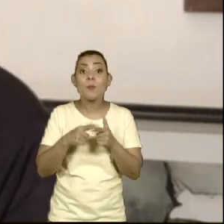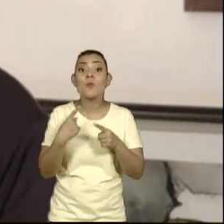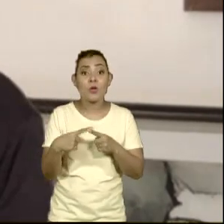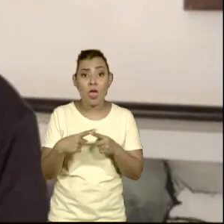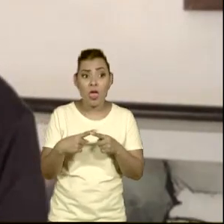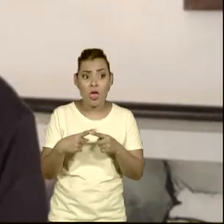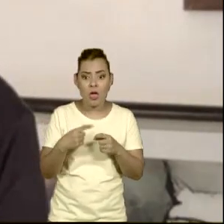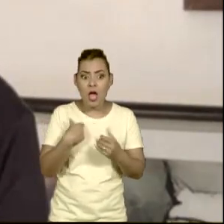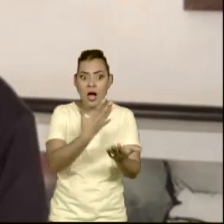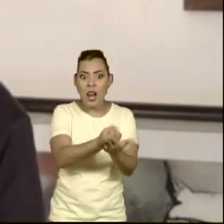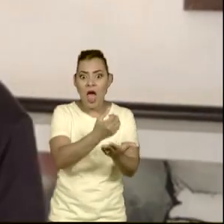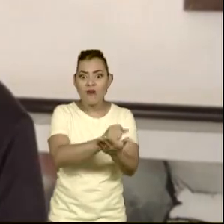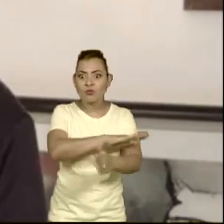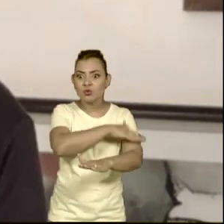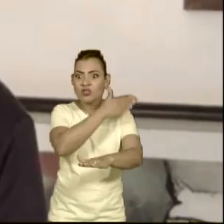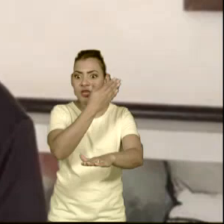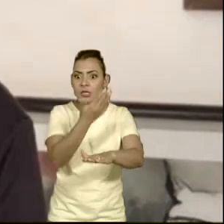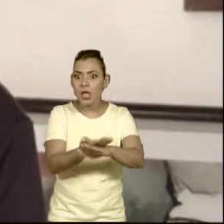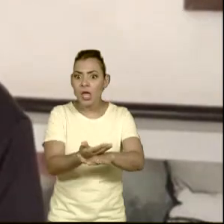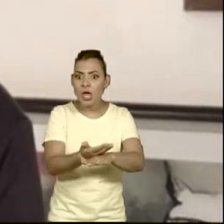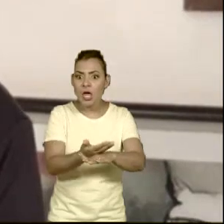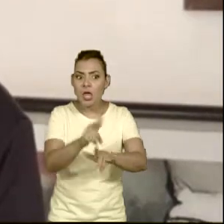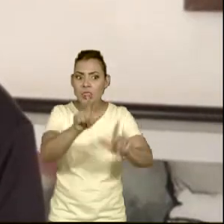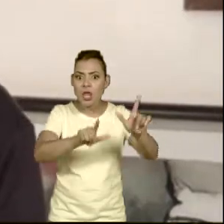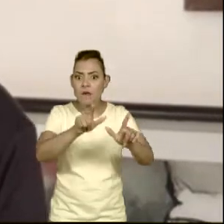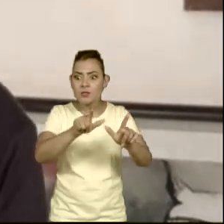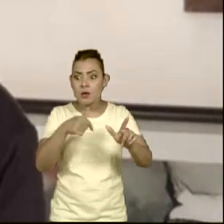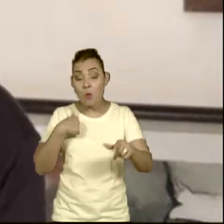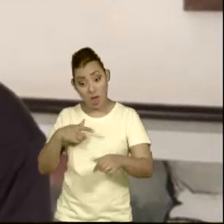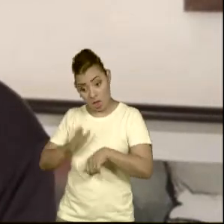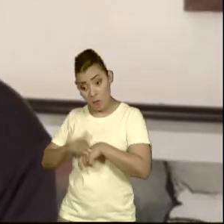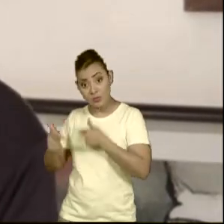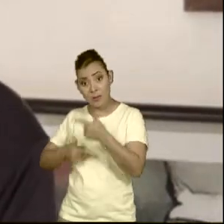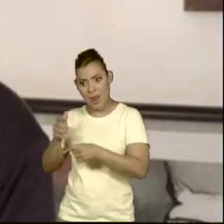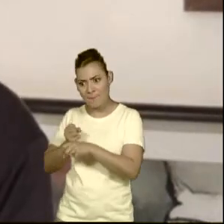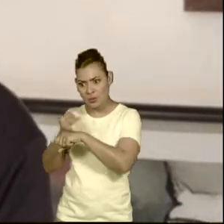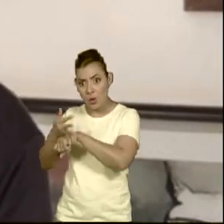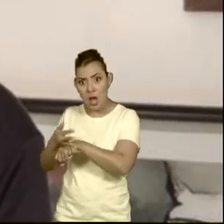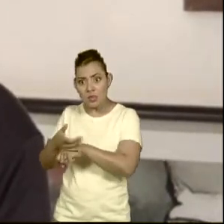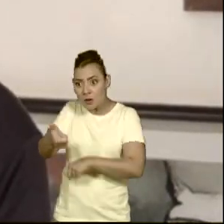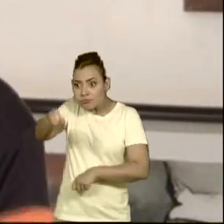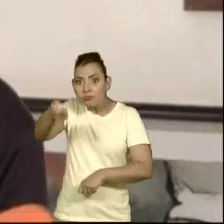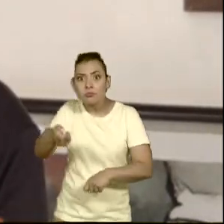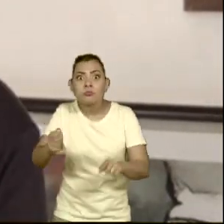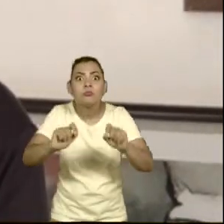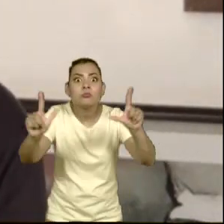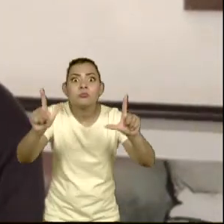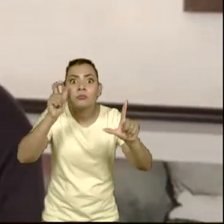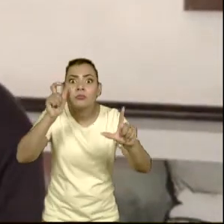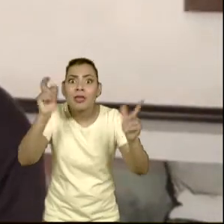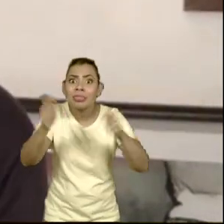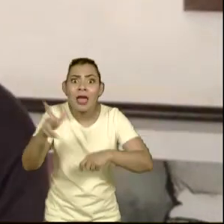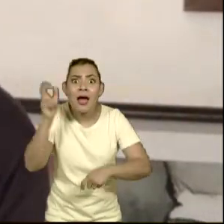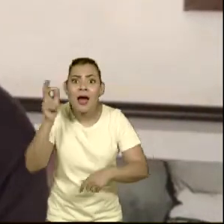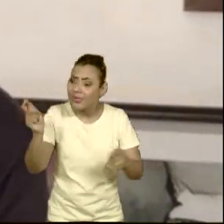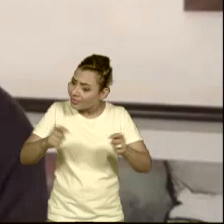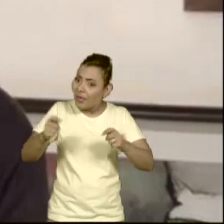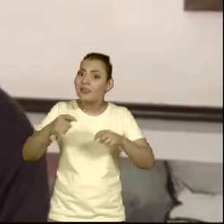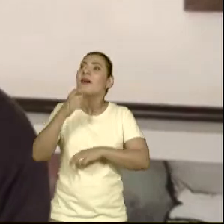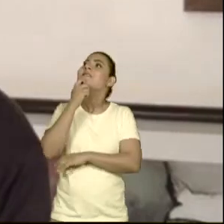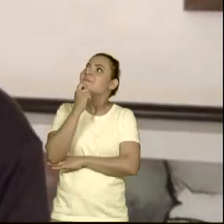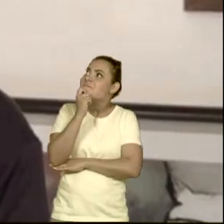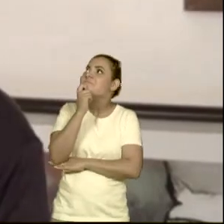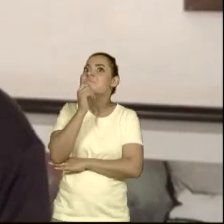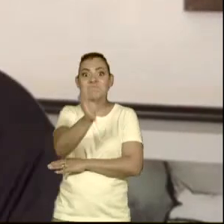pensei, eu vou deixar gravando programação da TV durante o dia, e quando eu estiver trabalhando de madrugada, eu tenho que ficar ouvindo, vendo, me